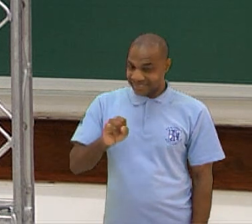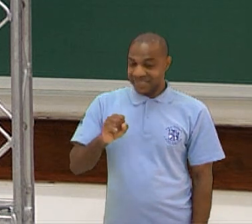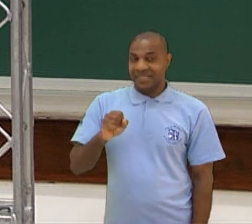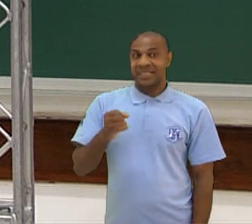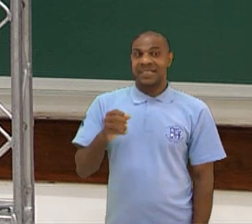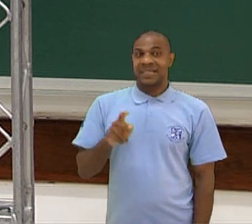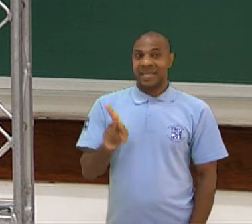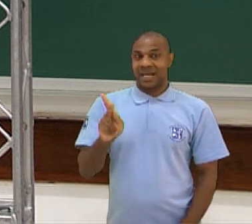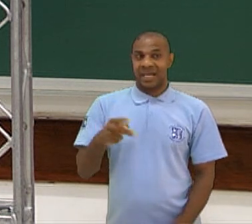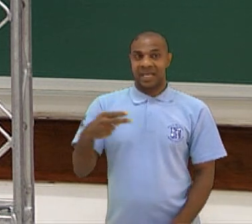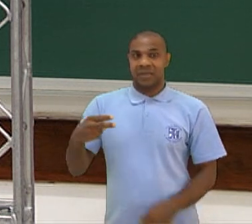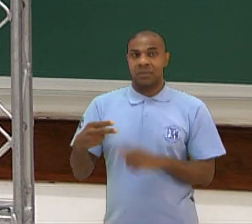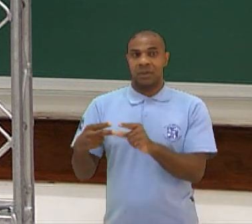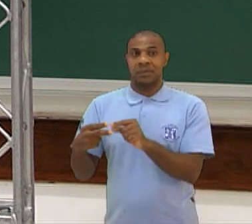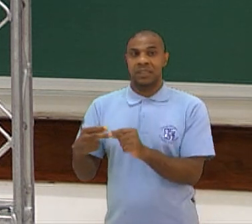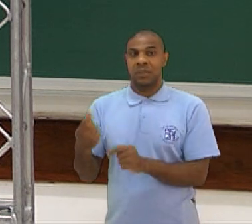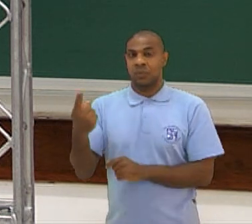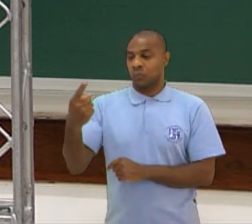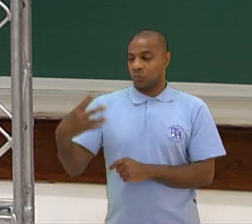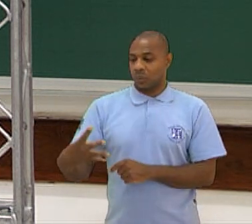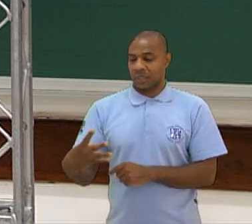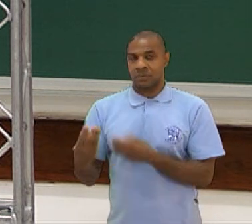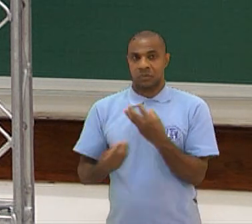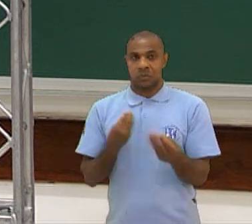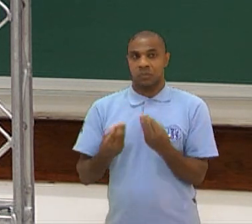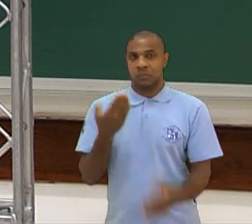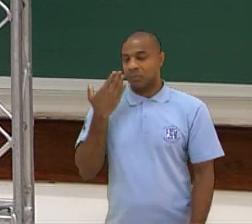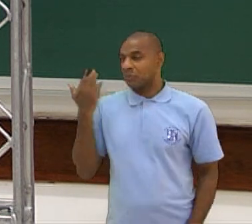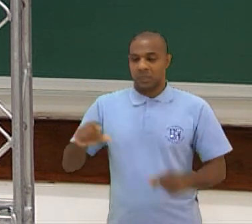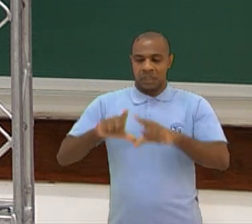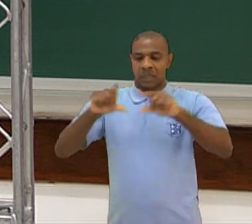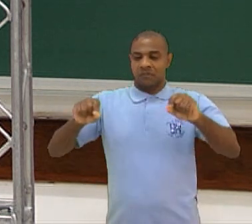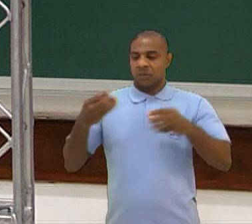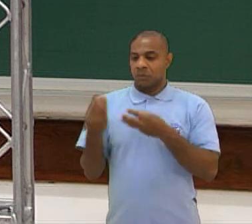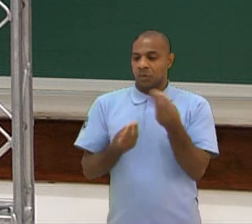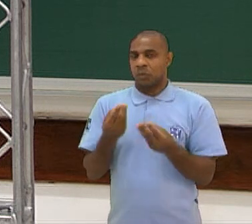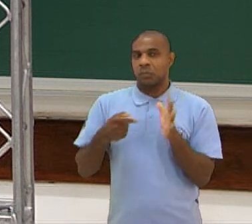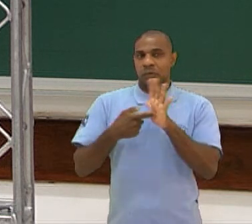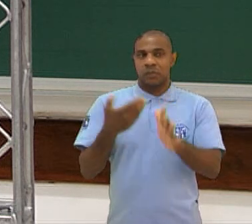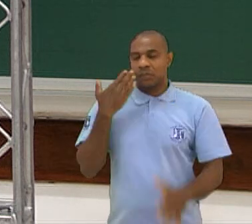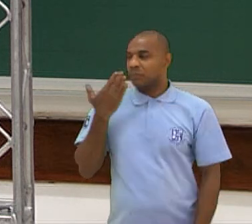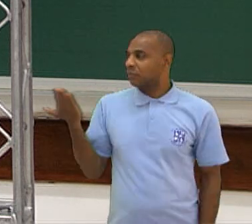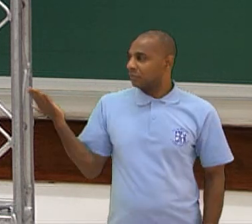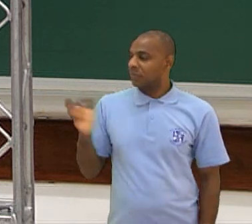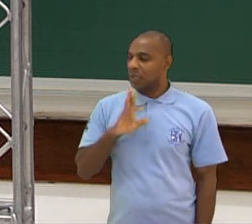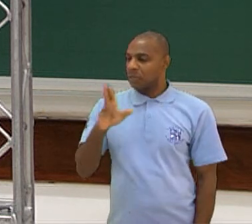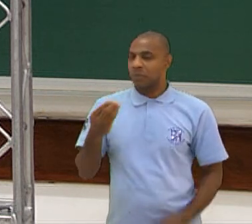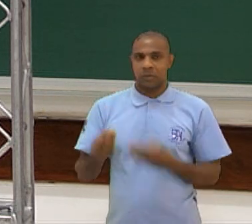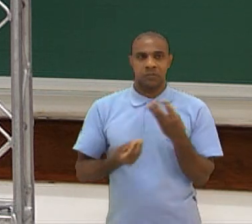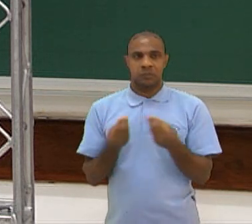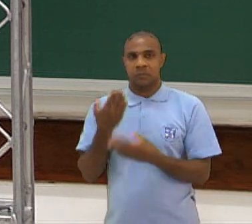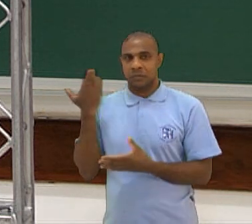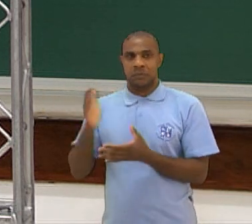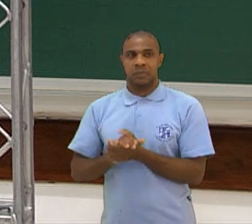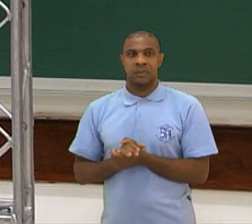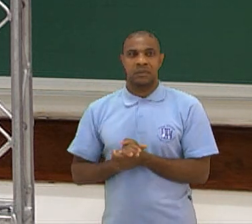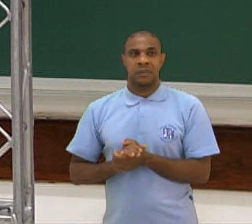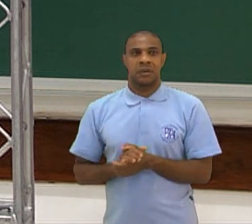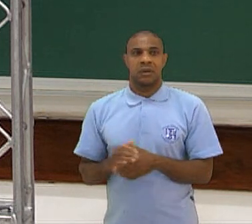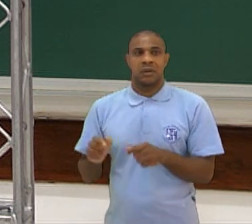da fração, lá da regra de Cramer, lembra lá? Então, igualando isso a 0, menos K com menos